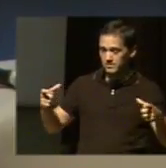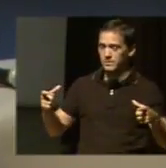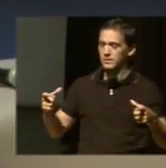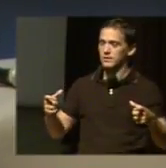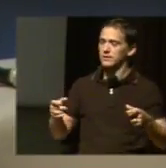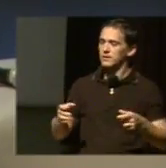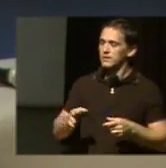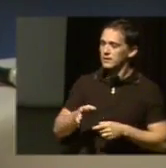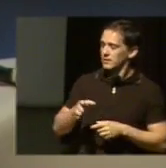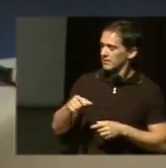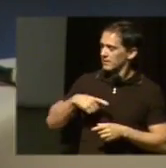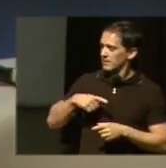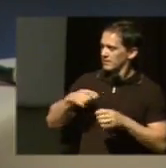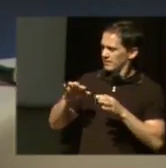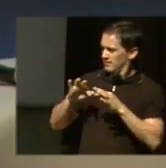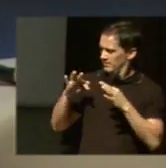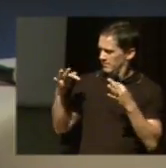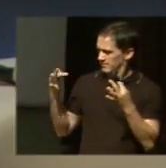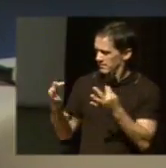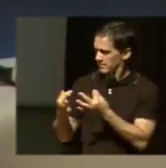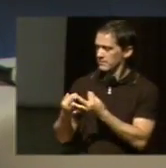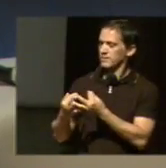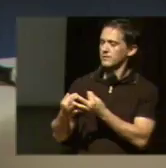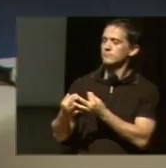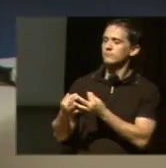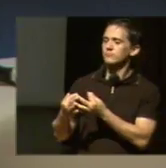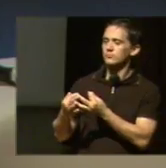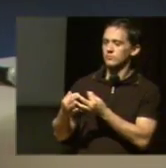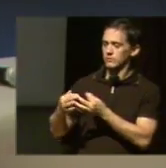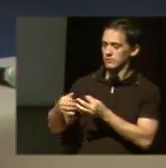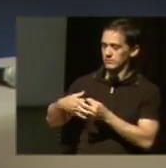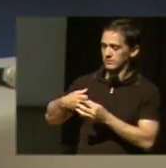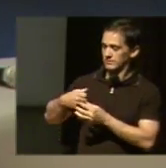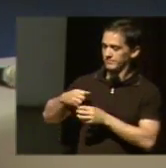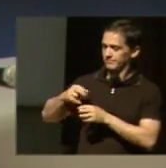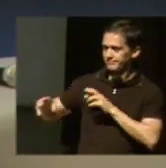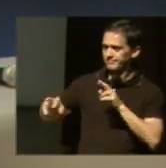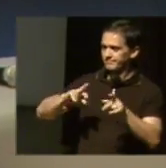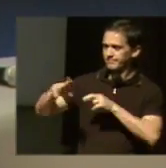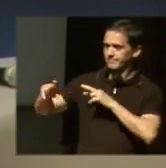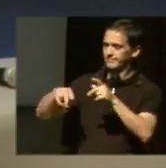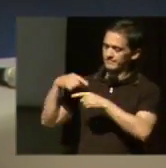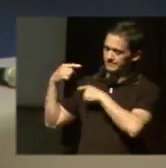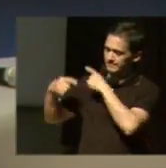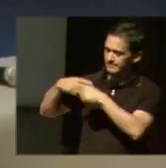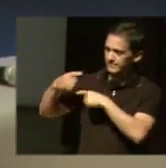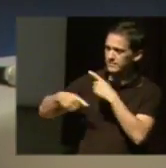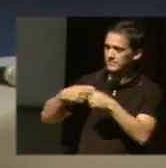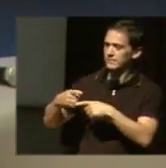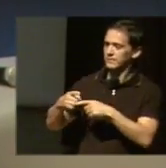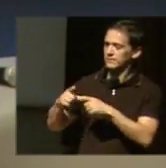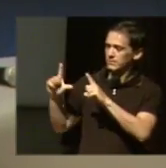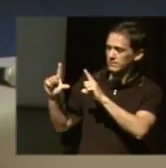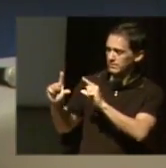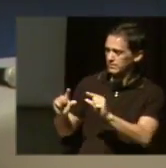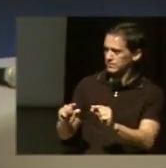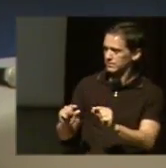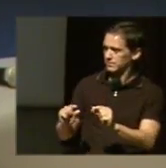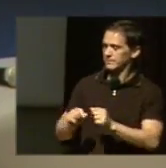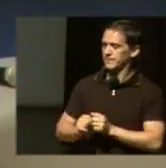uma família que já nas gerações mais novas não tem mais da mesma forma. Então, isso vai colocar também